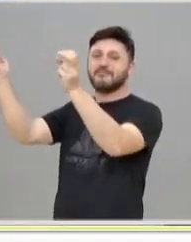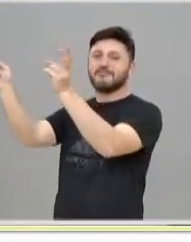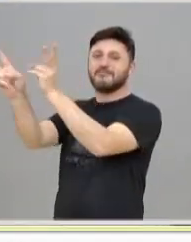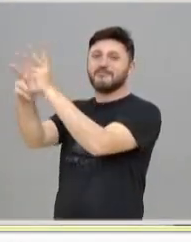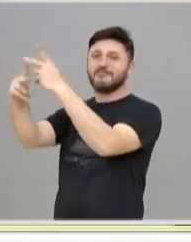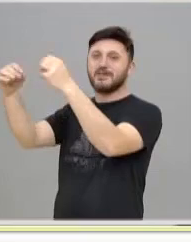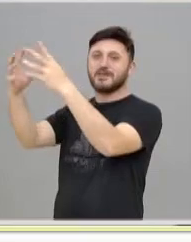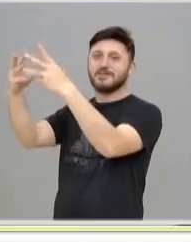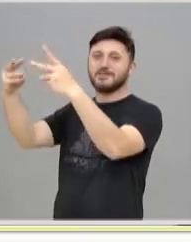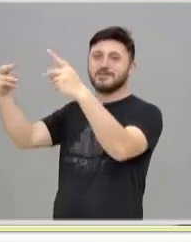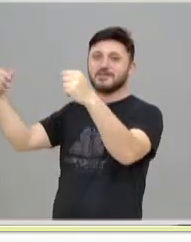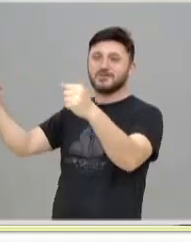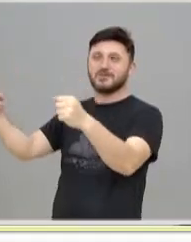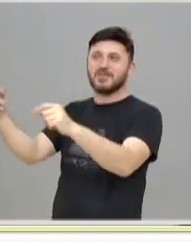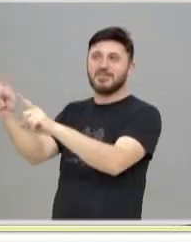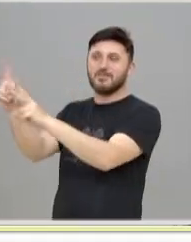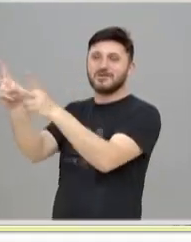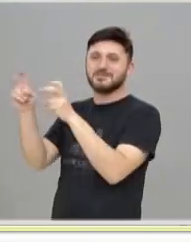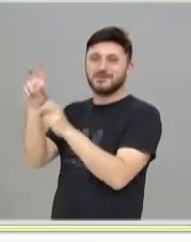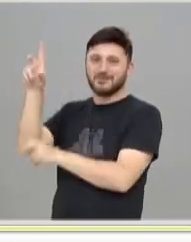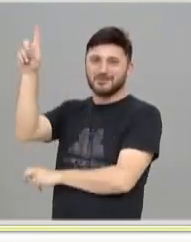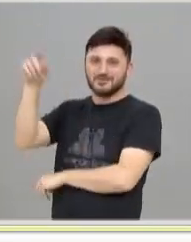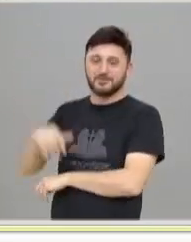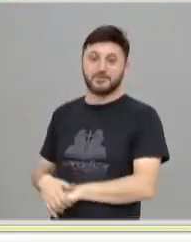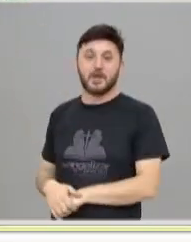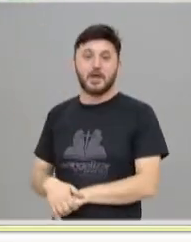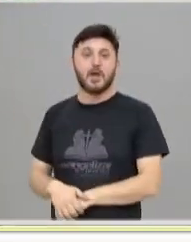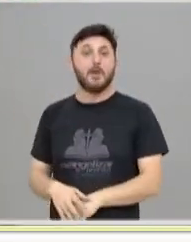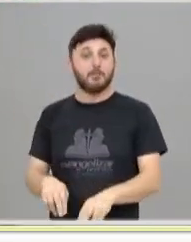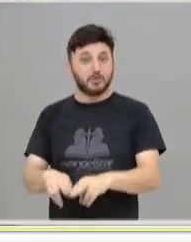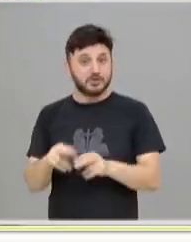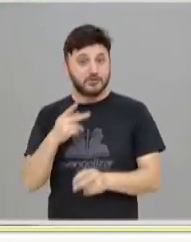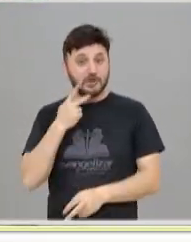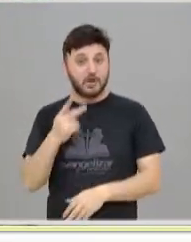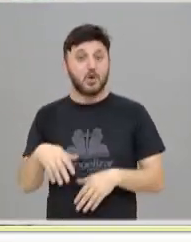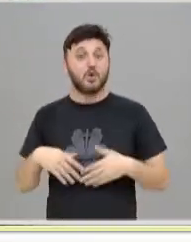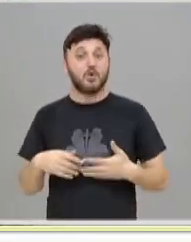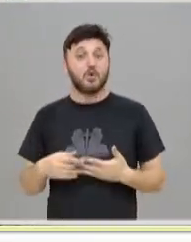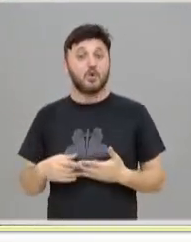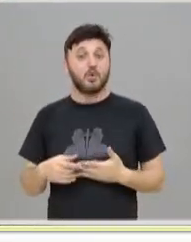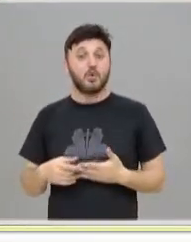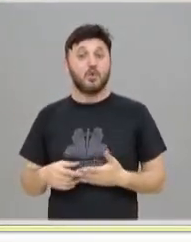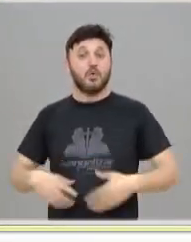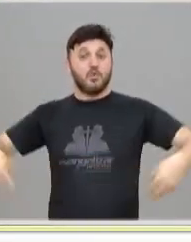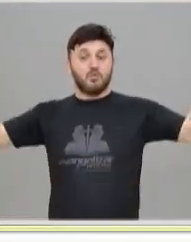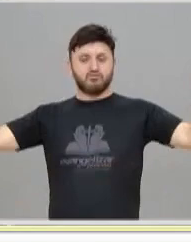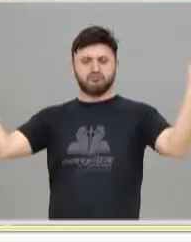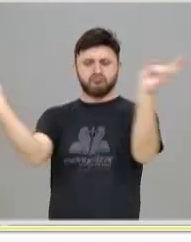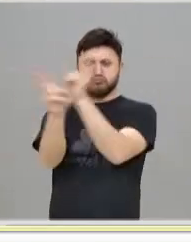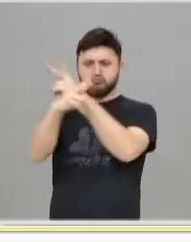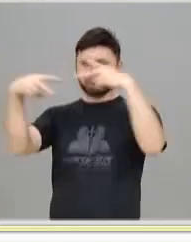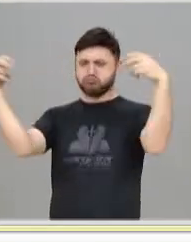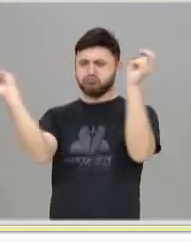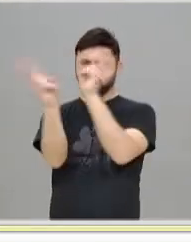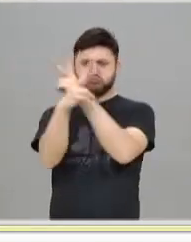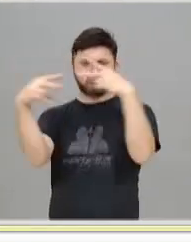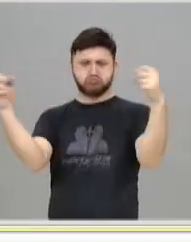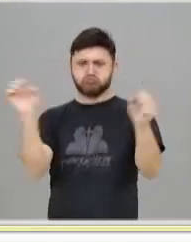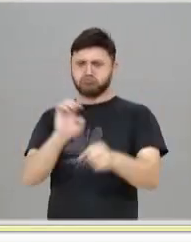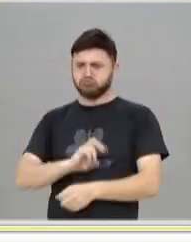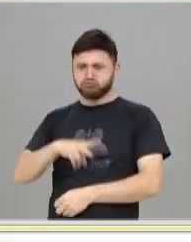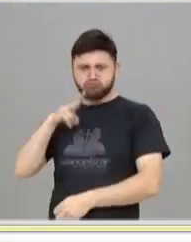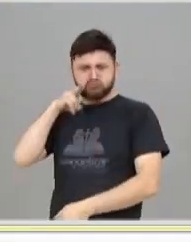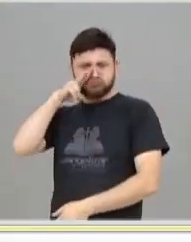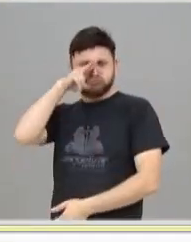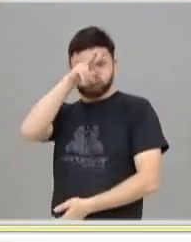imagina. Por isso, quando veio um vento forte, eu acho que Elias pensou, ah,